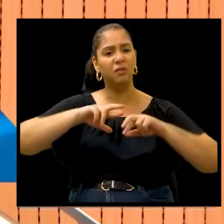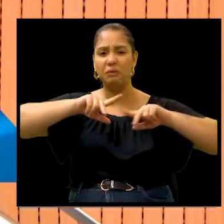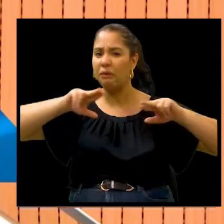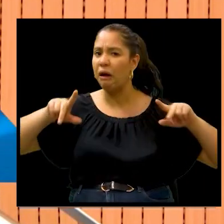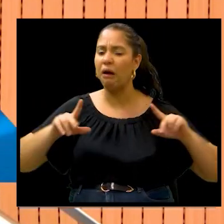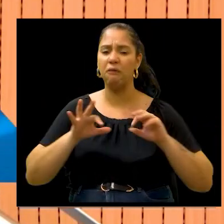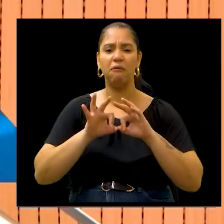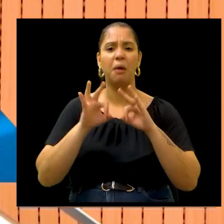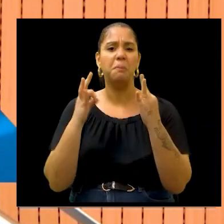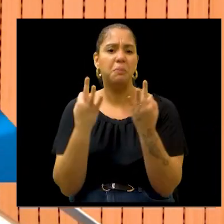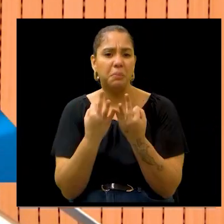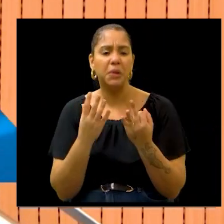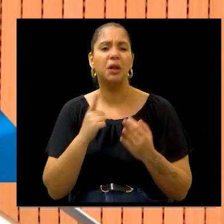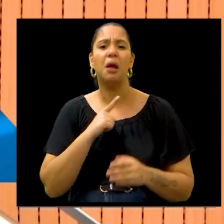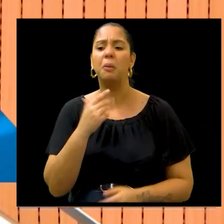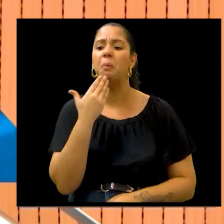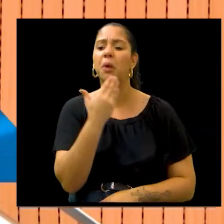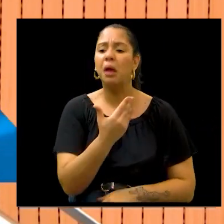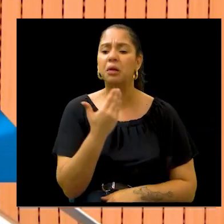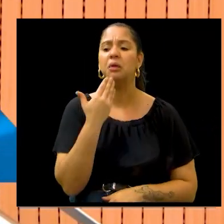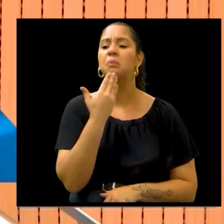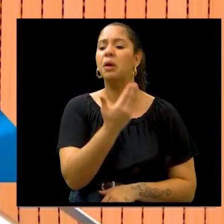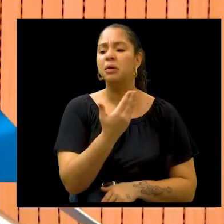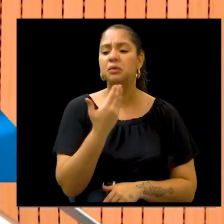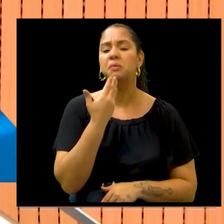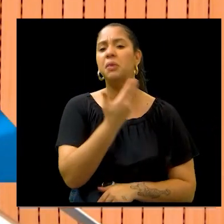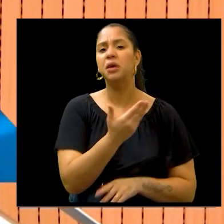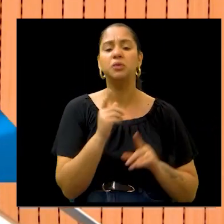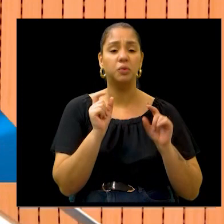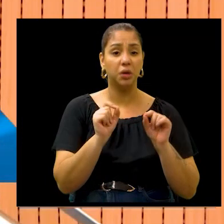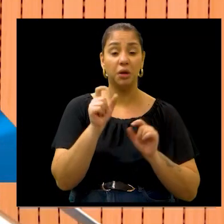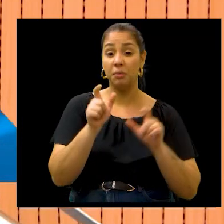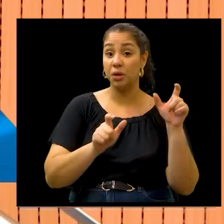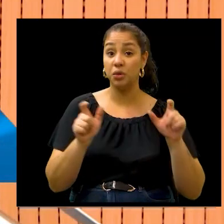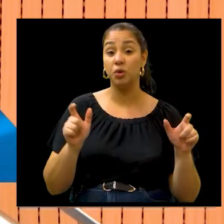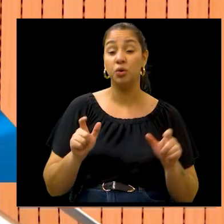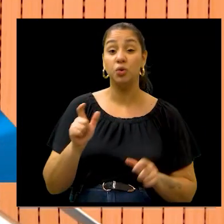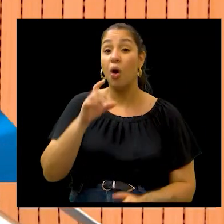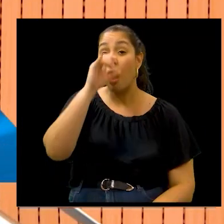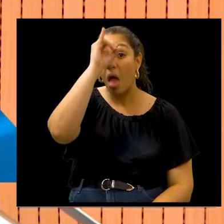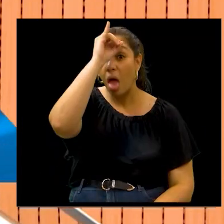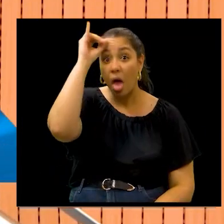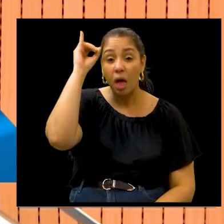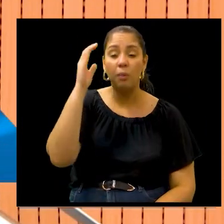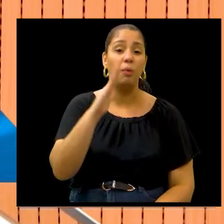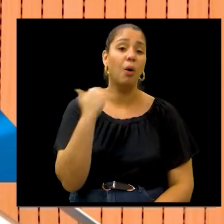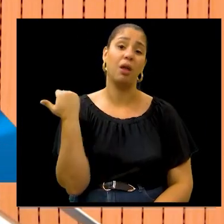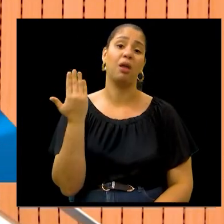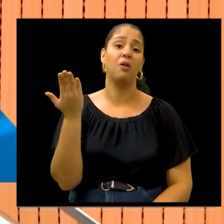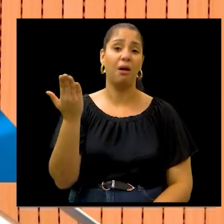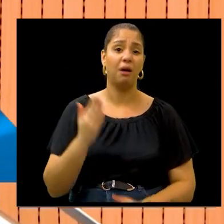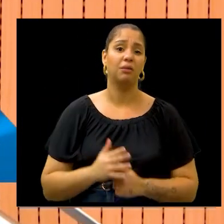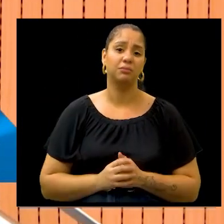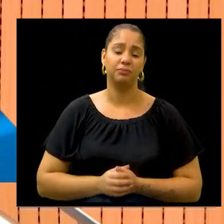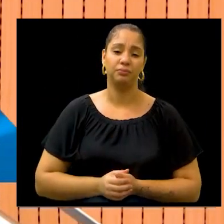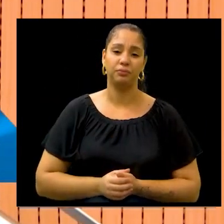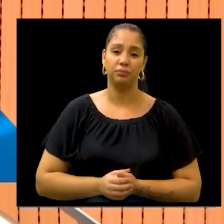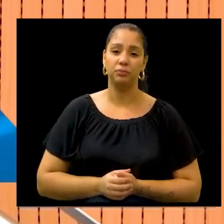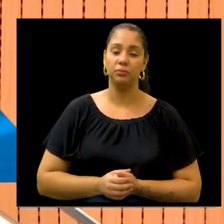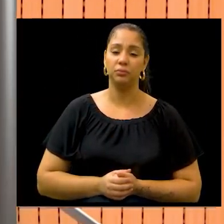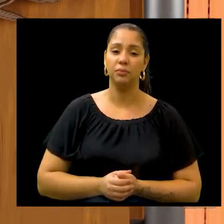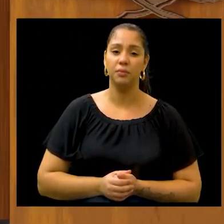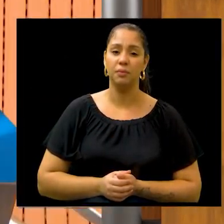Há muitos familiares reivindicando que inocentes foram assassinados nessas